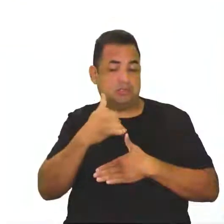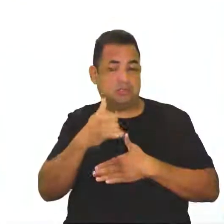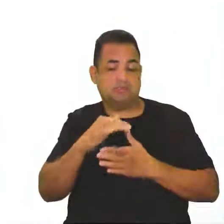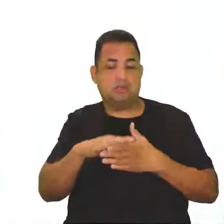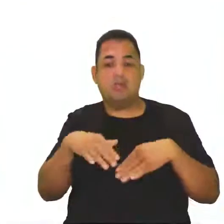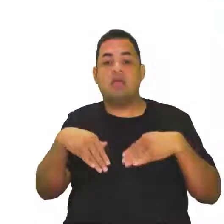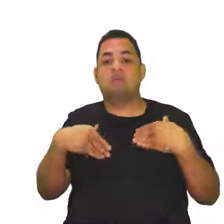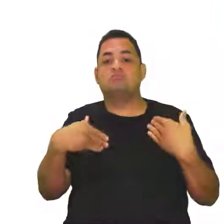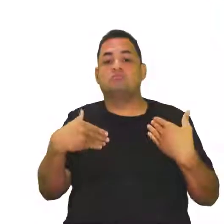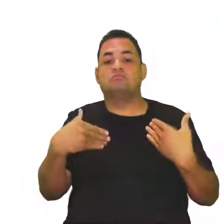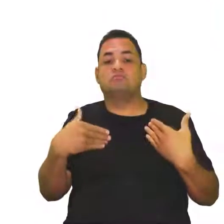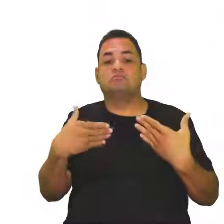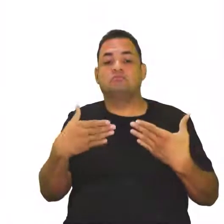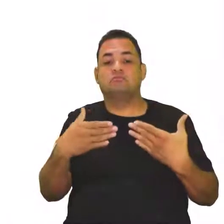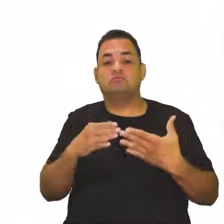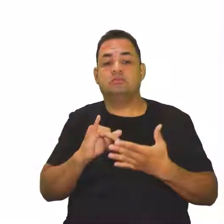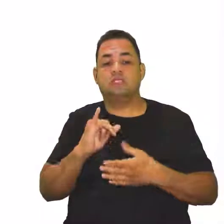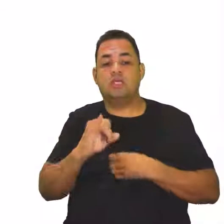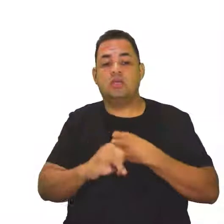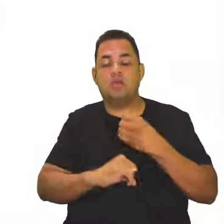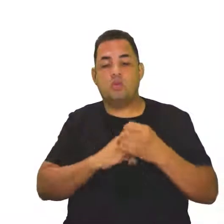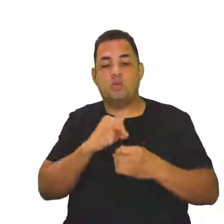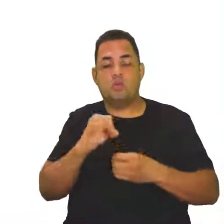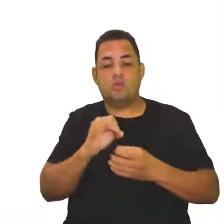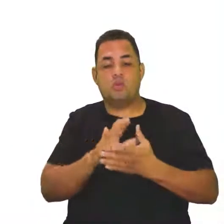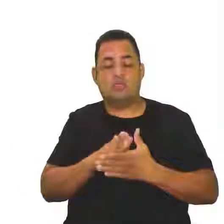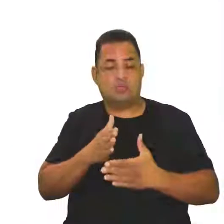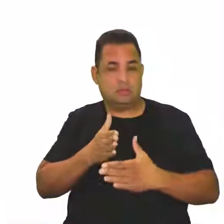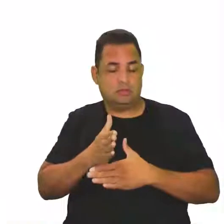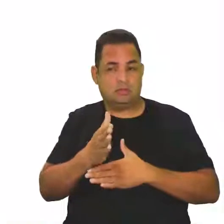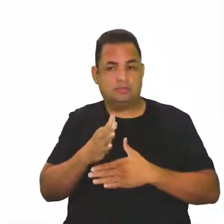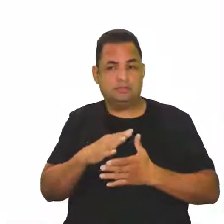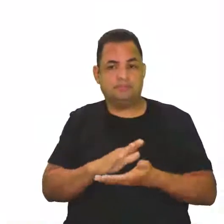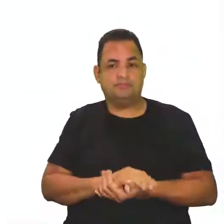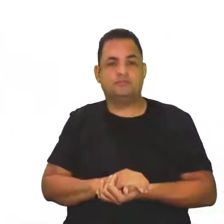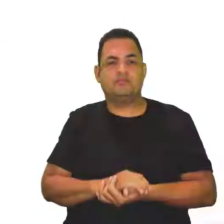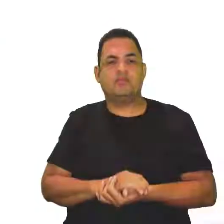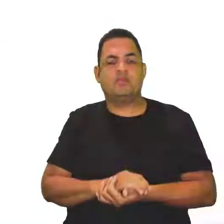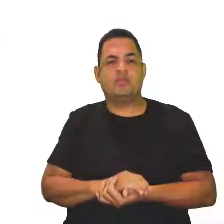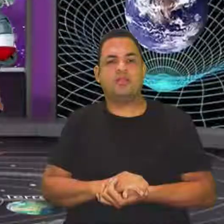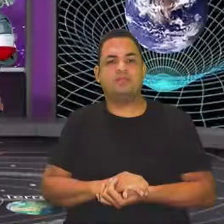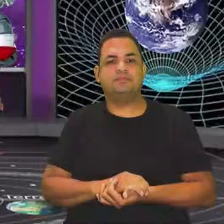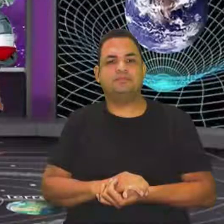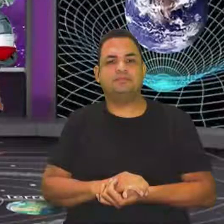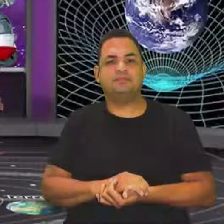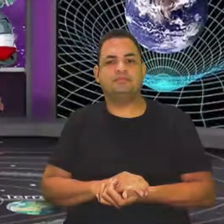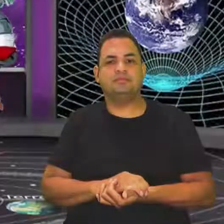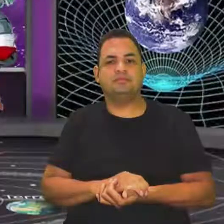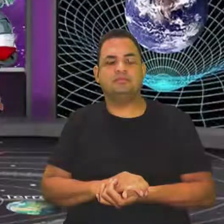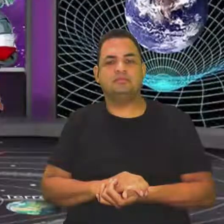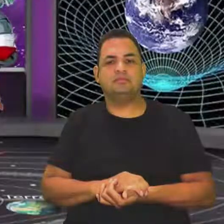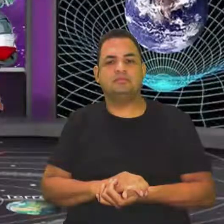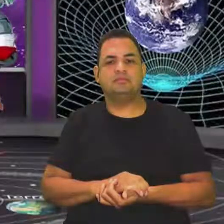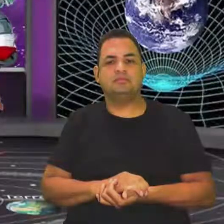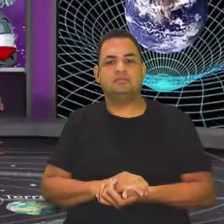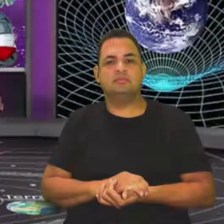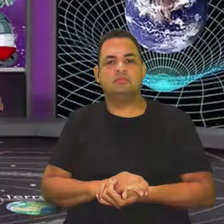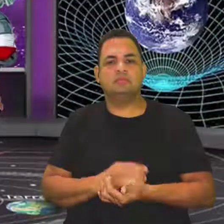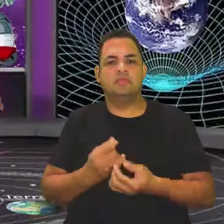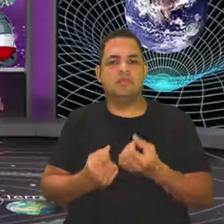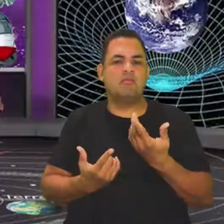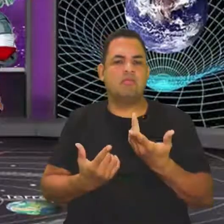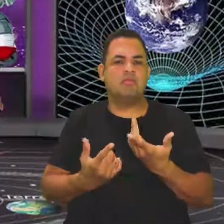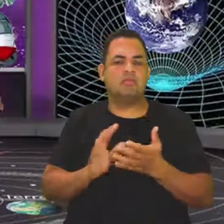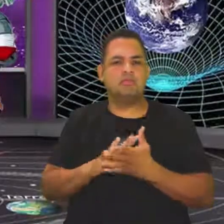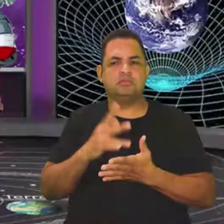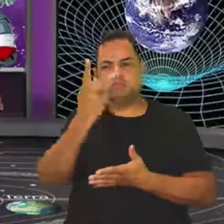do momento que ioniza, ele vai conduzir. Então, pessoal, é aquela situação. Alguns casos, algumas